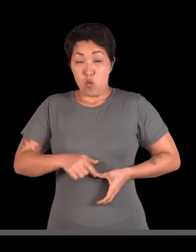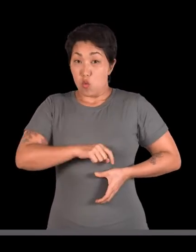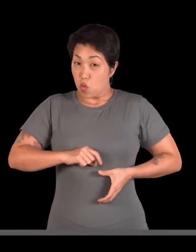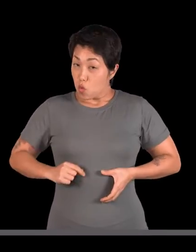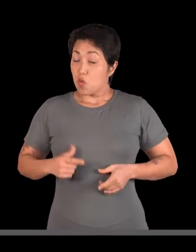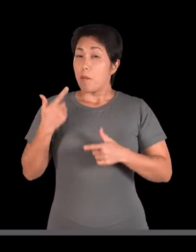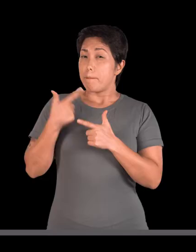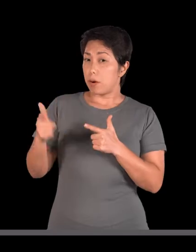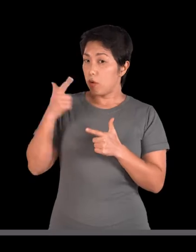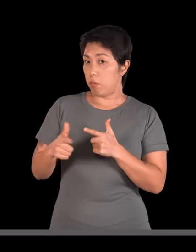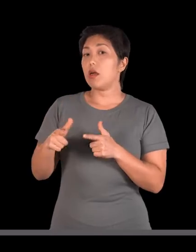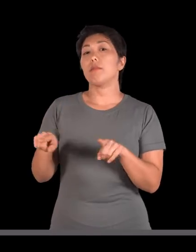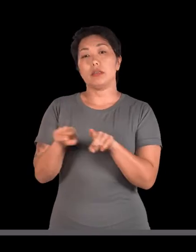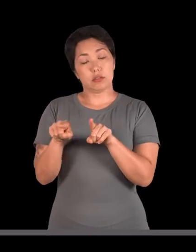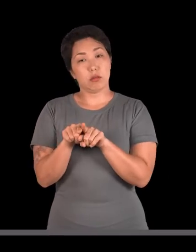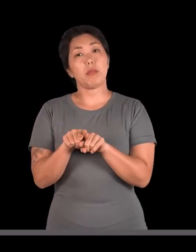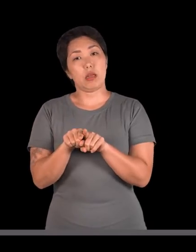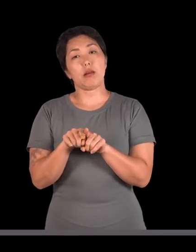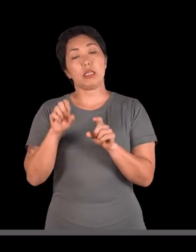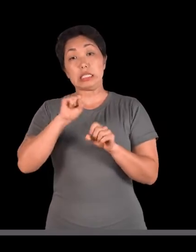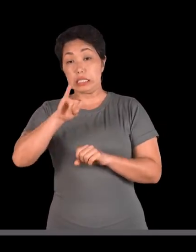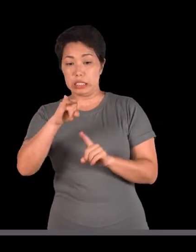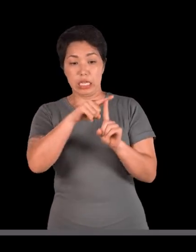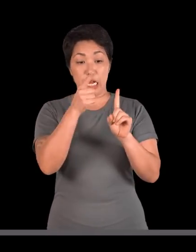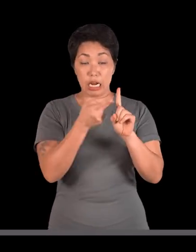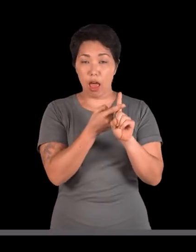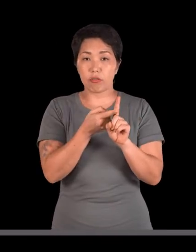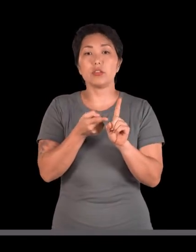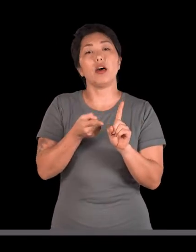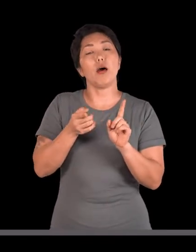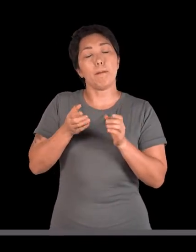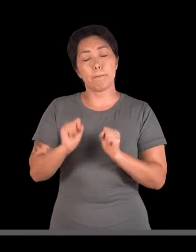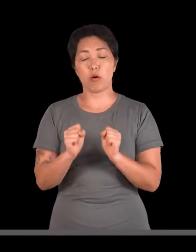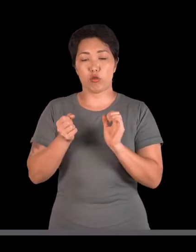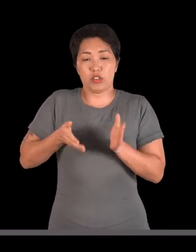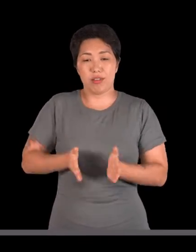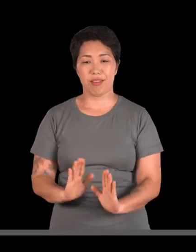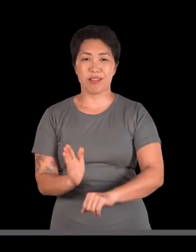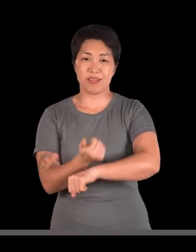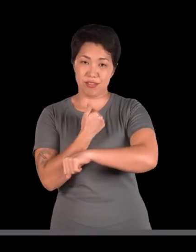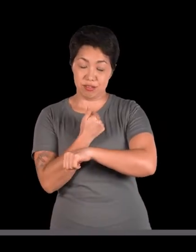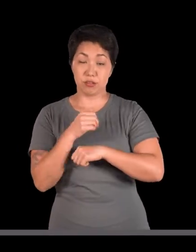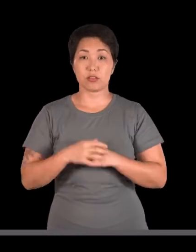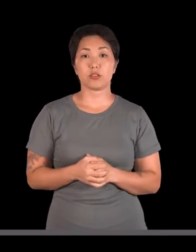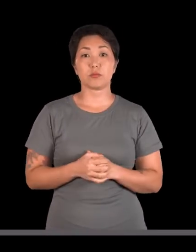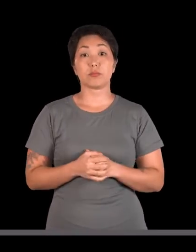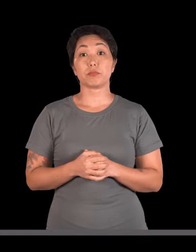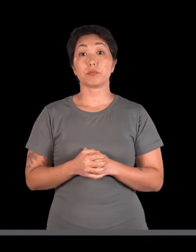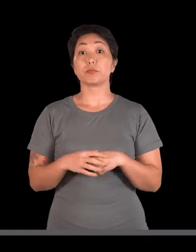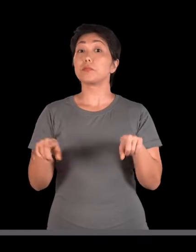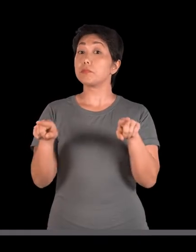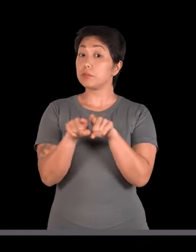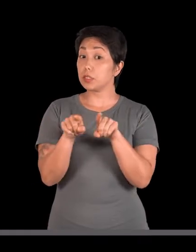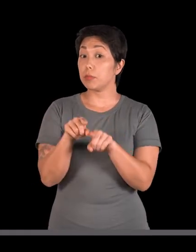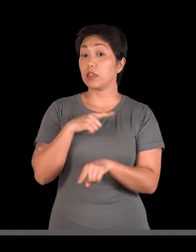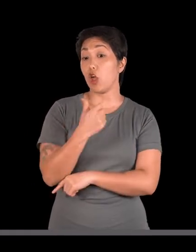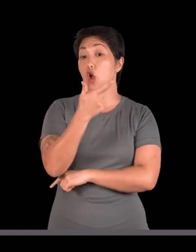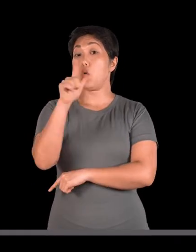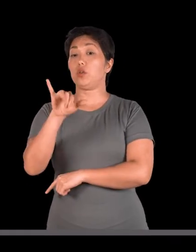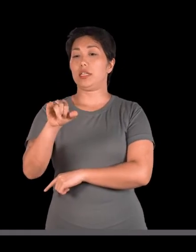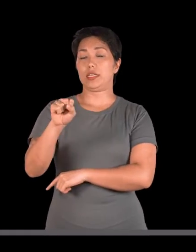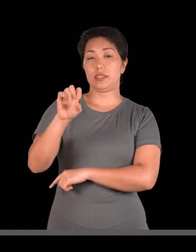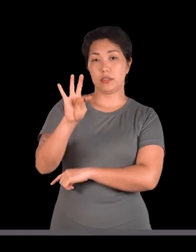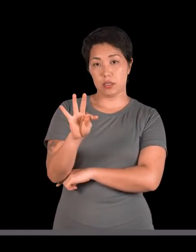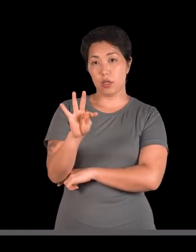uma mulher grávida, até mesmo levar a um parto prematuro. Então, prevenção aí. E a gente fecha, falando das ISTs,